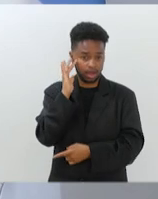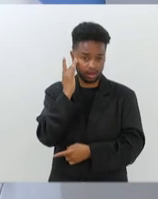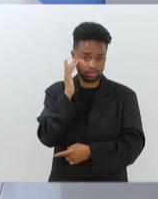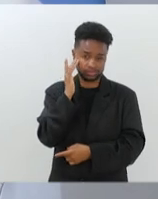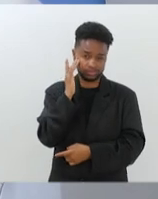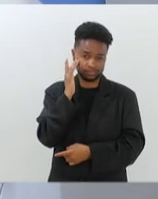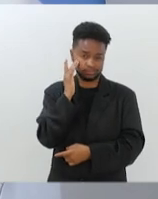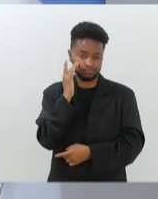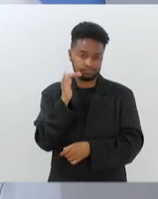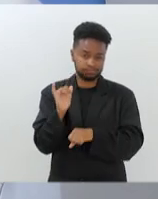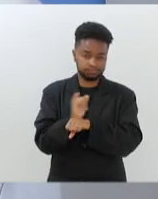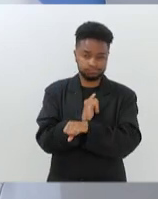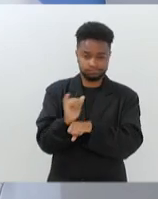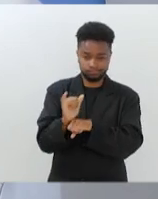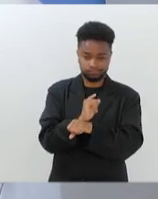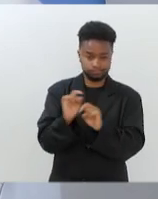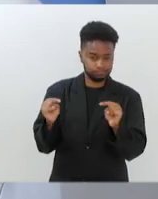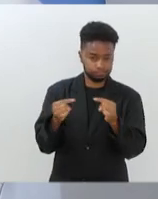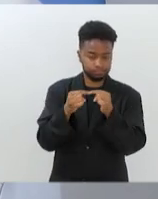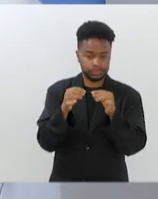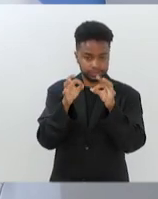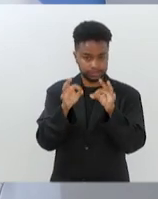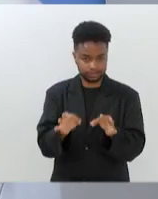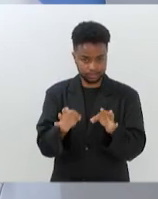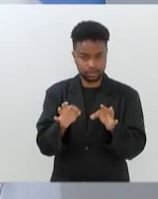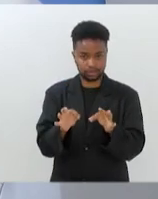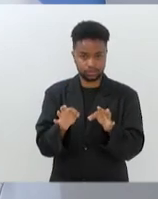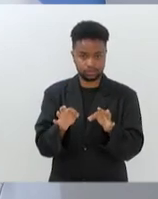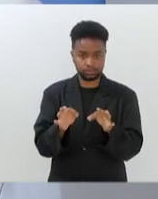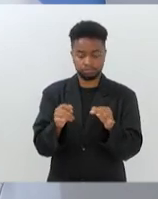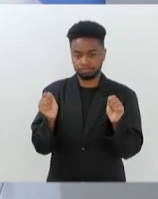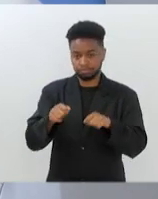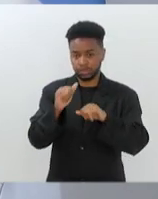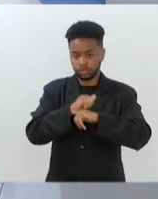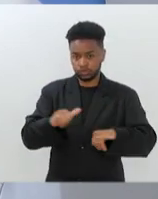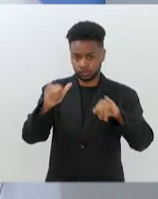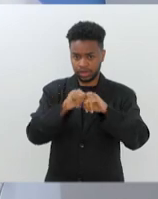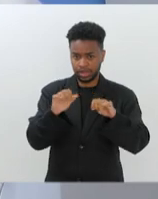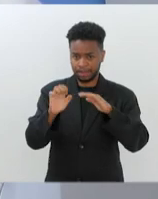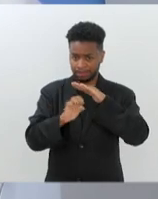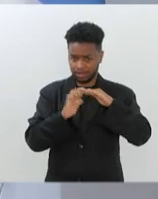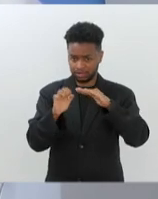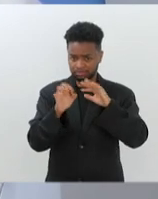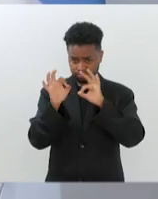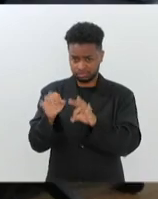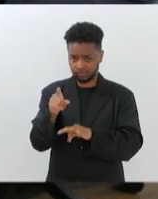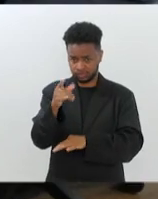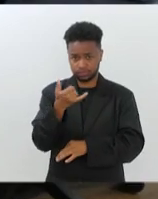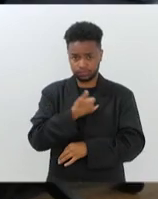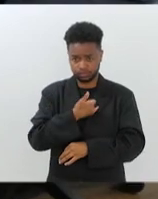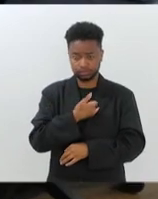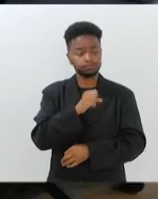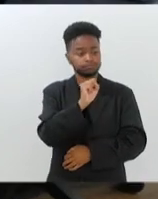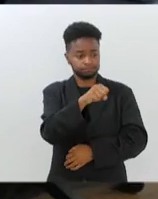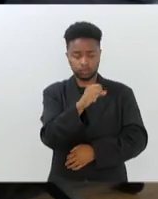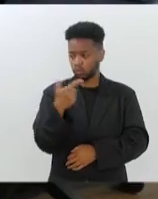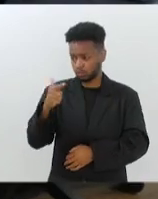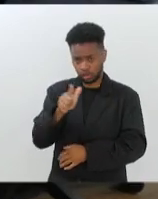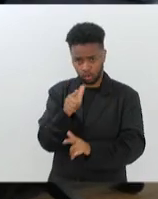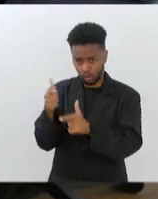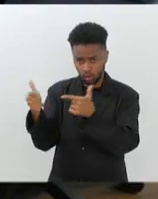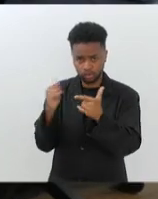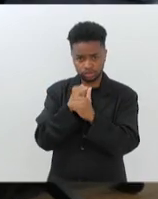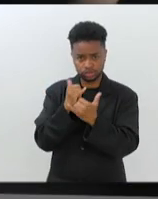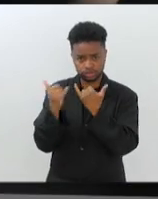técnica tática mais adequada para divulgar a empresa é isso mesmo que a senhora tá dizendo não havia outra estratégia de